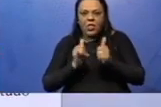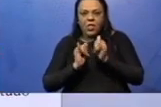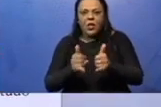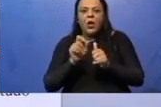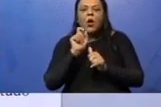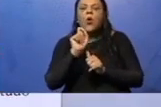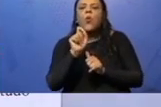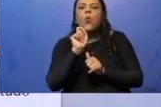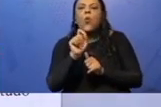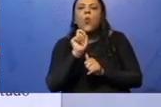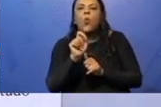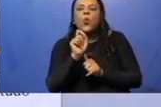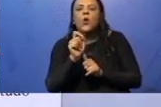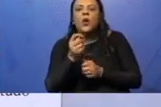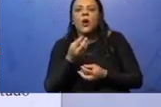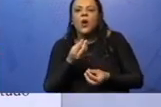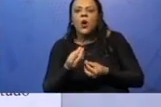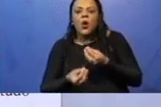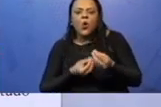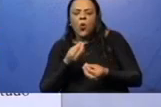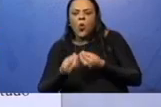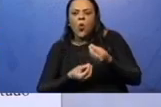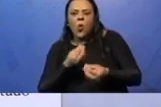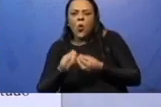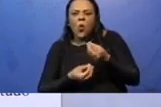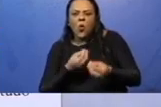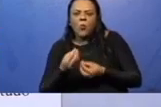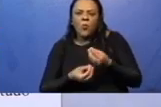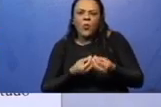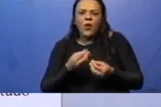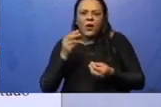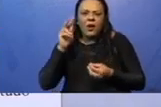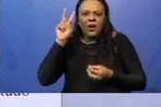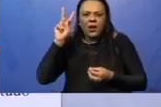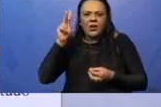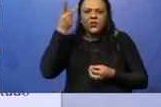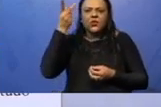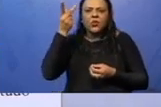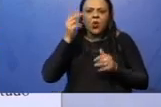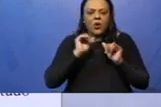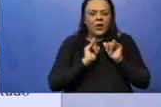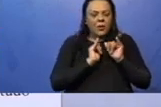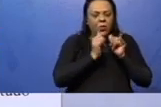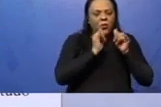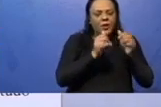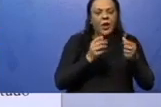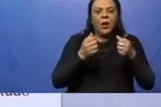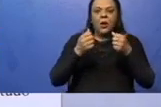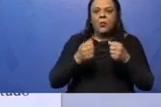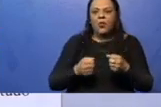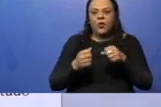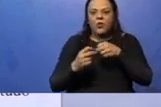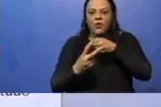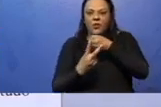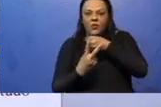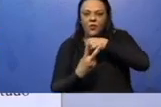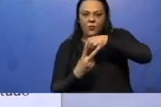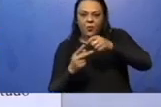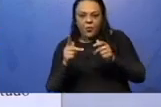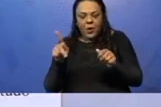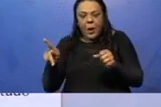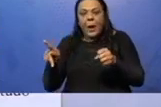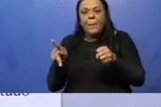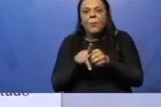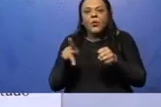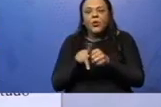narrativo. Como que aquela história ela é contada? Ela pode ser contada em primeira pessoa, quando eu tenho